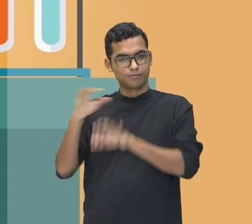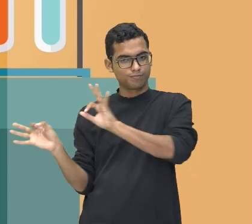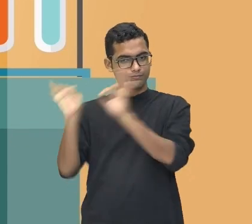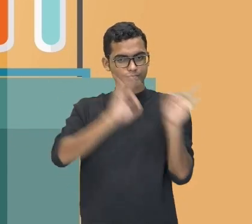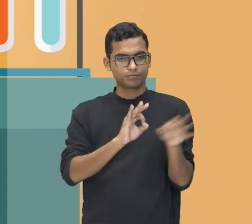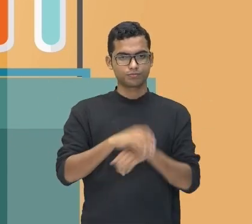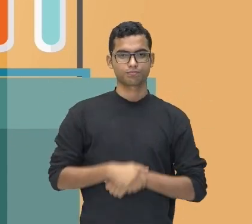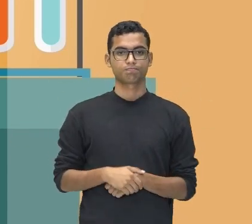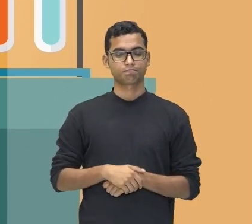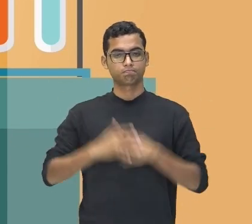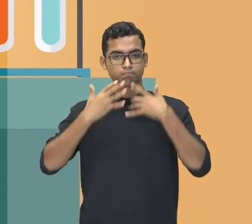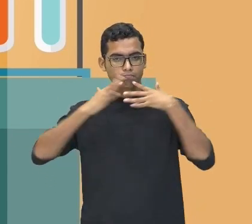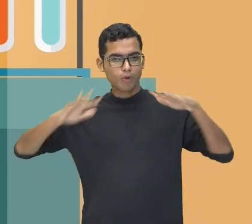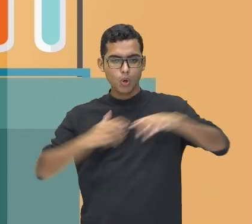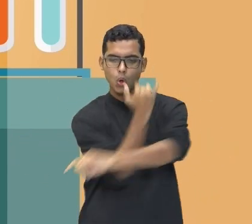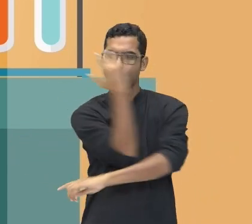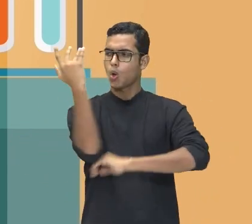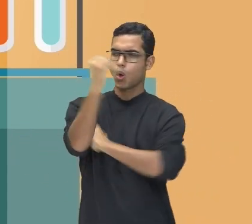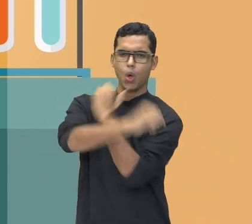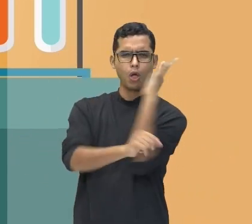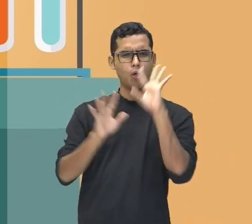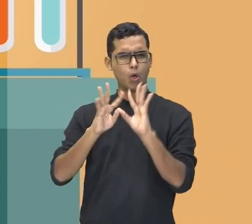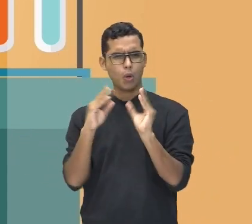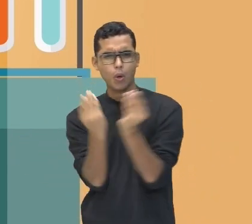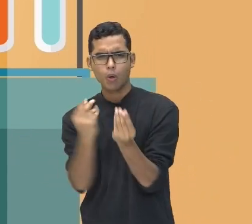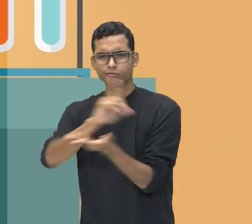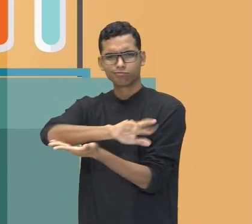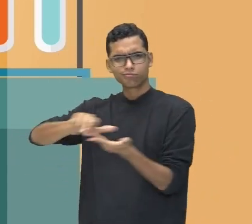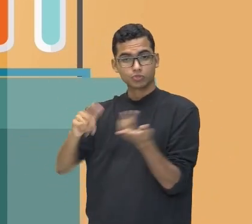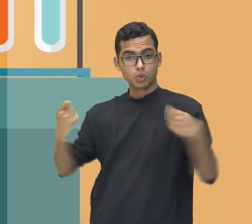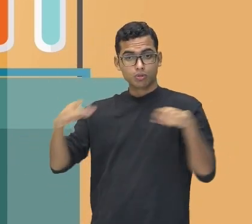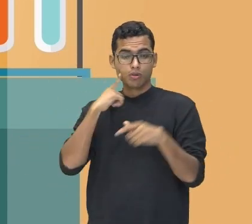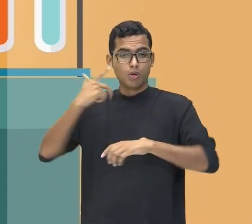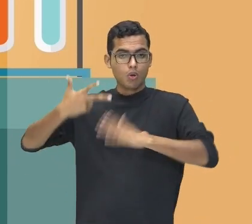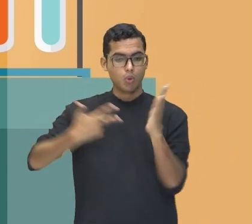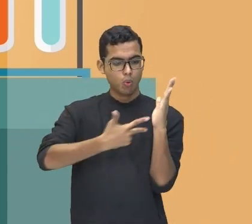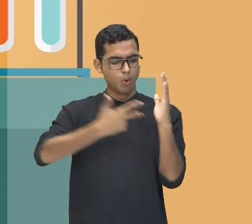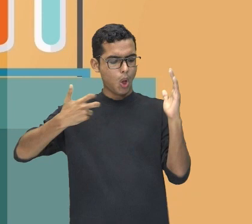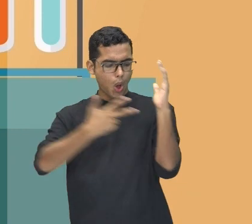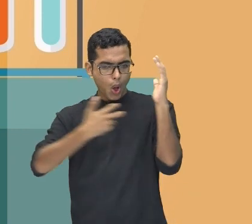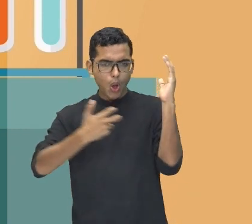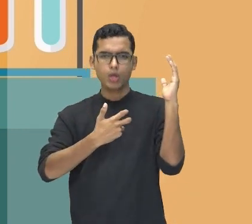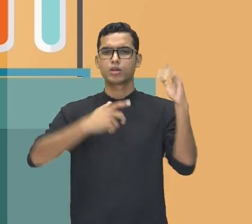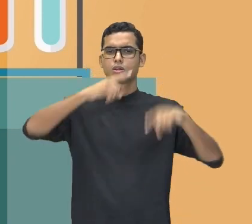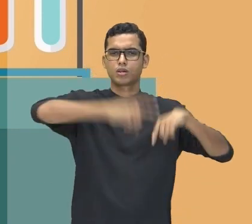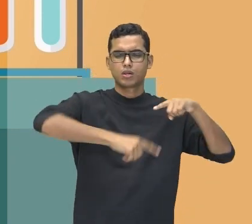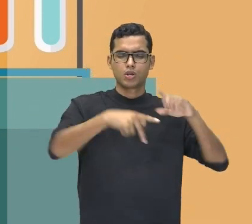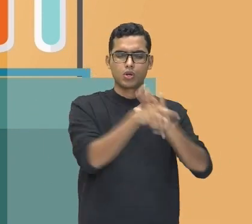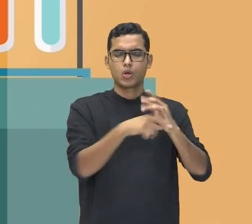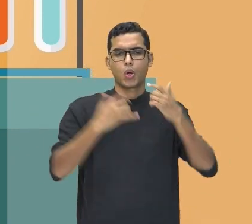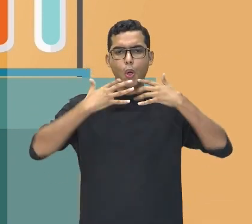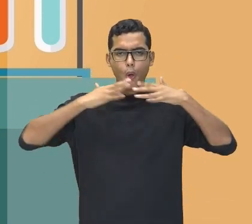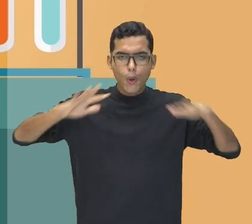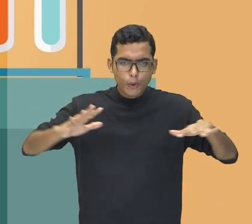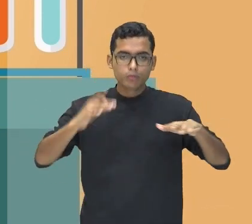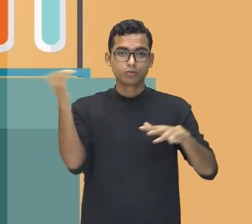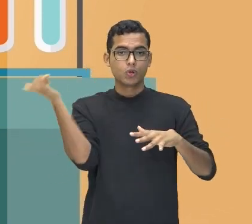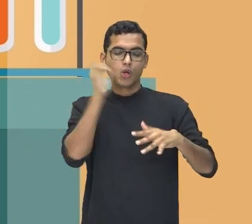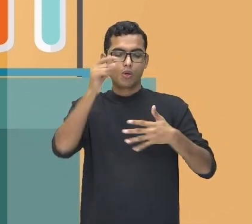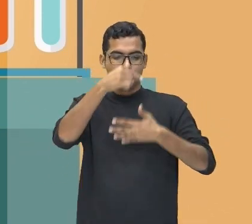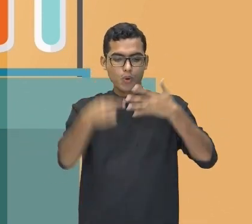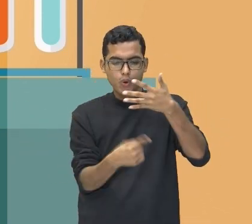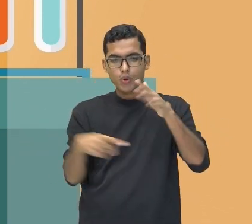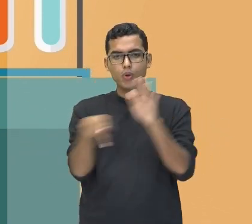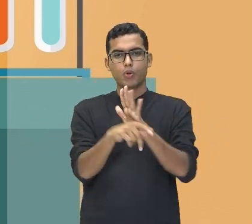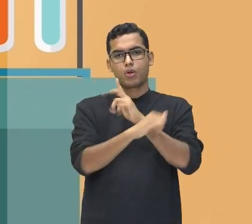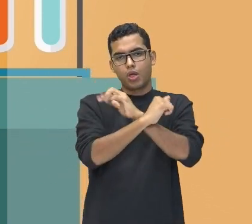Na natureza, também existem muitas substâncias que podem ser extraídas de espécies vegetais para atuar como indicadores